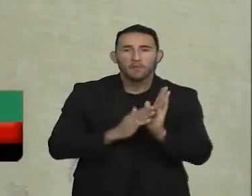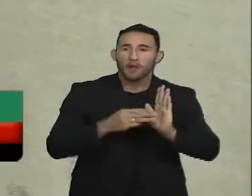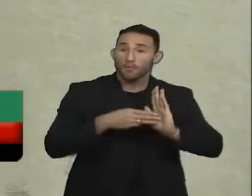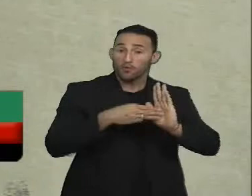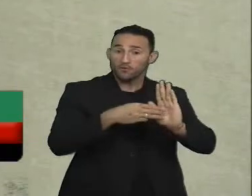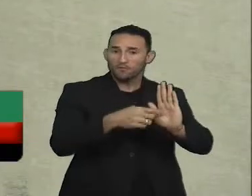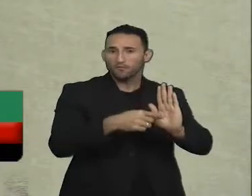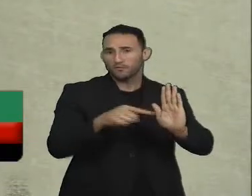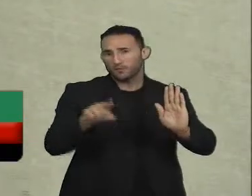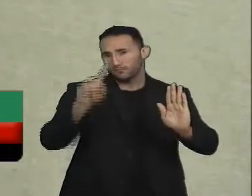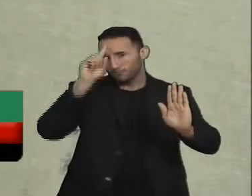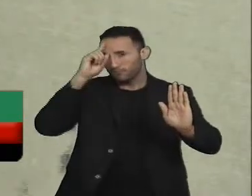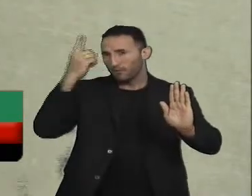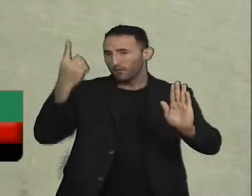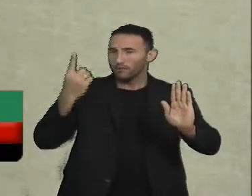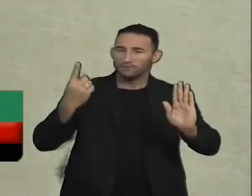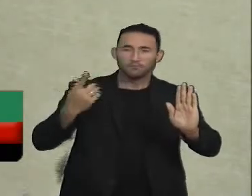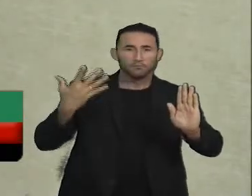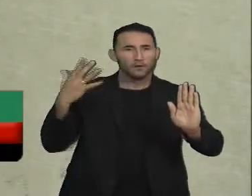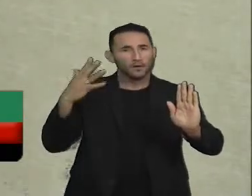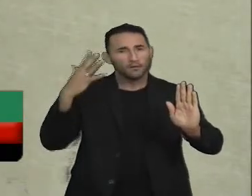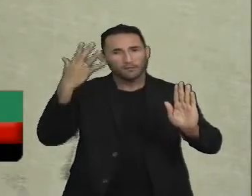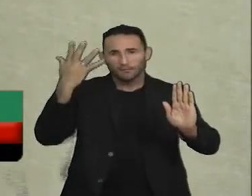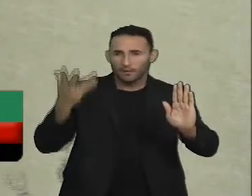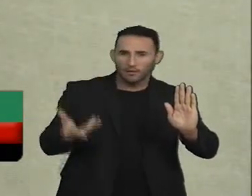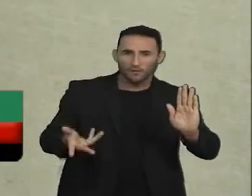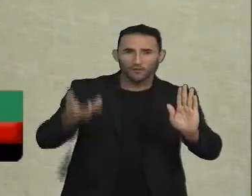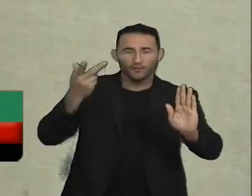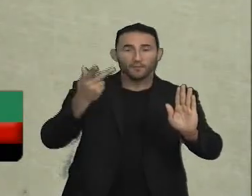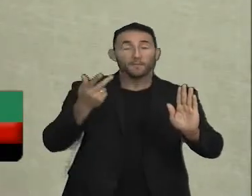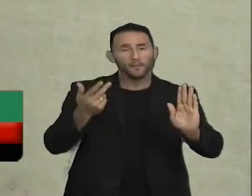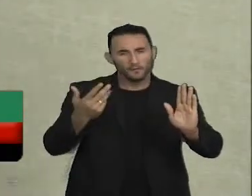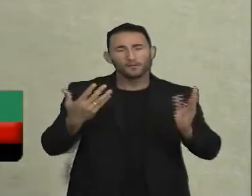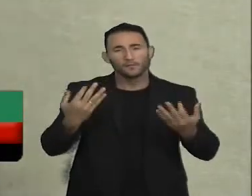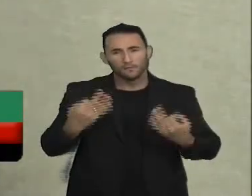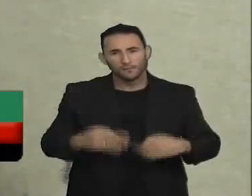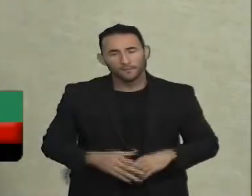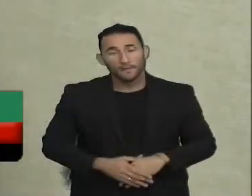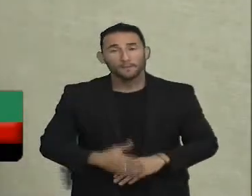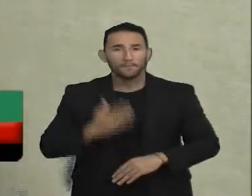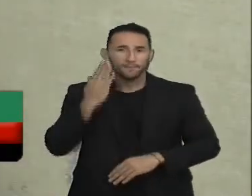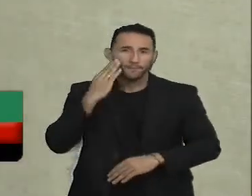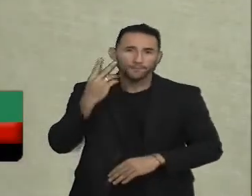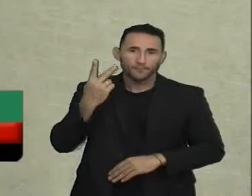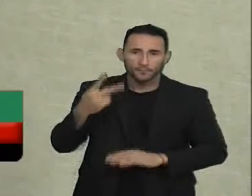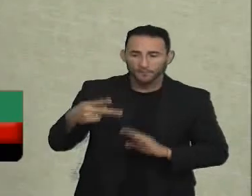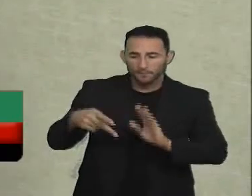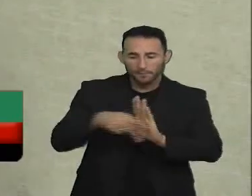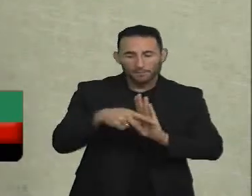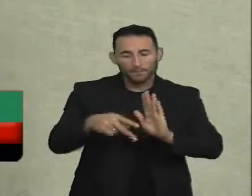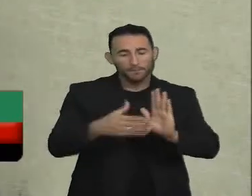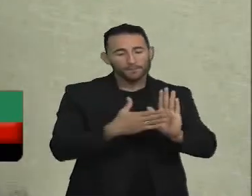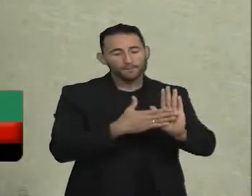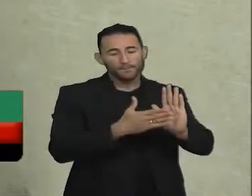que você fez, foi maravilhoso, em saber que, através dessa emoção, está